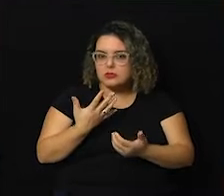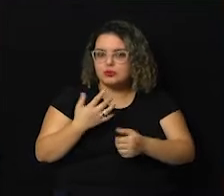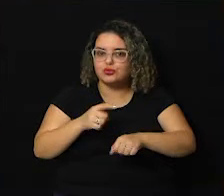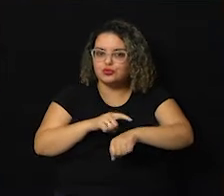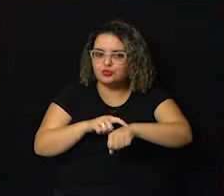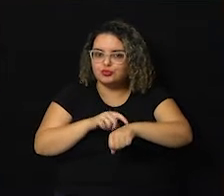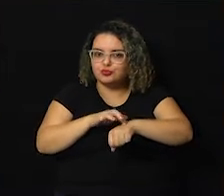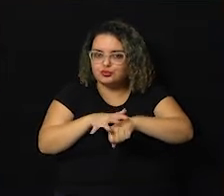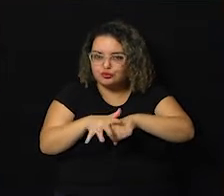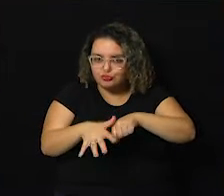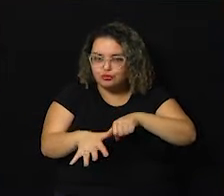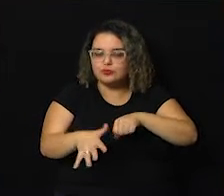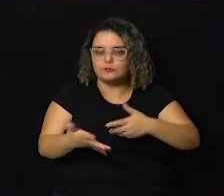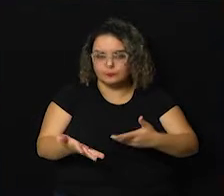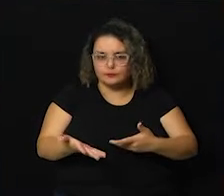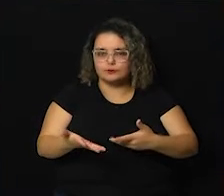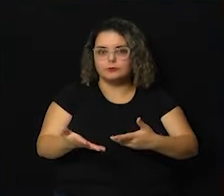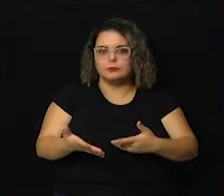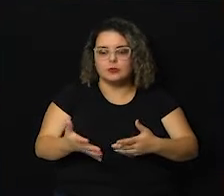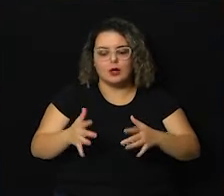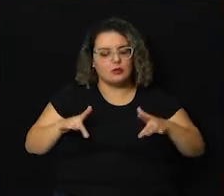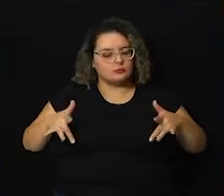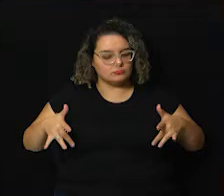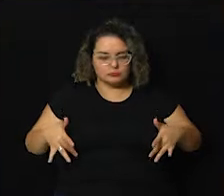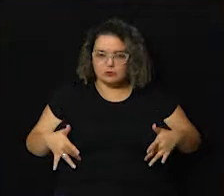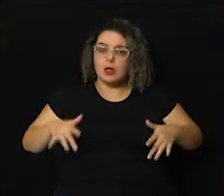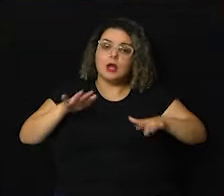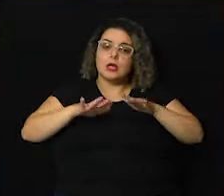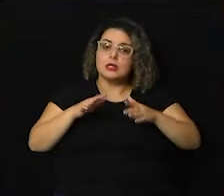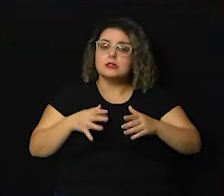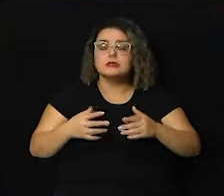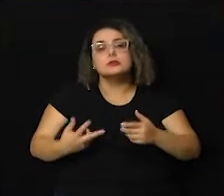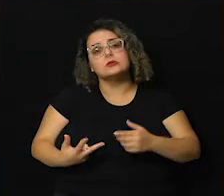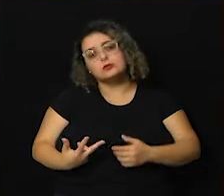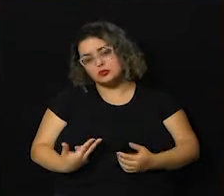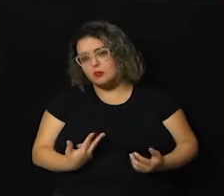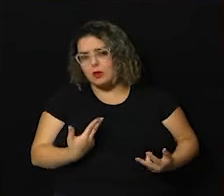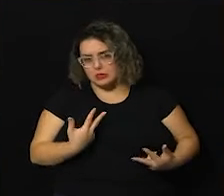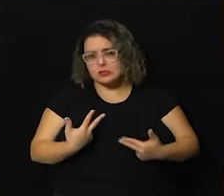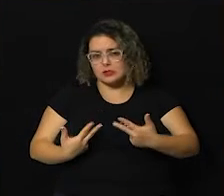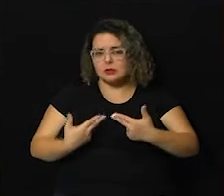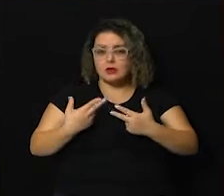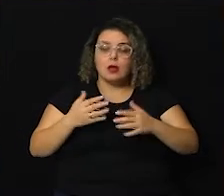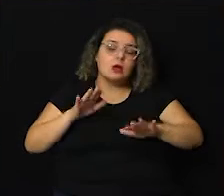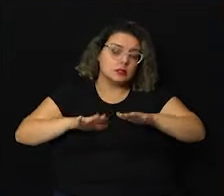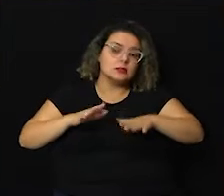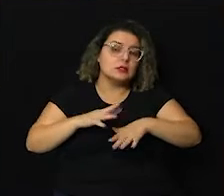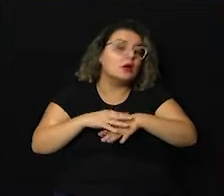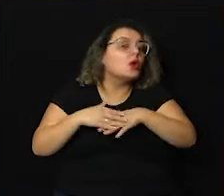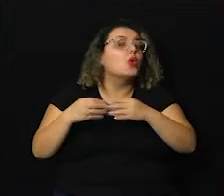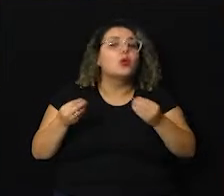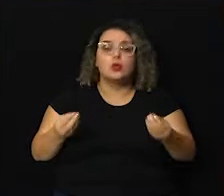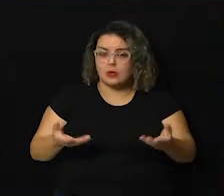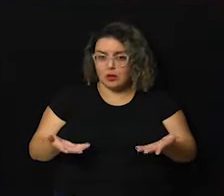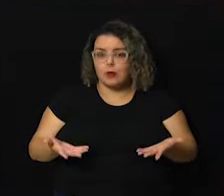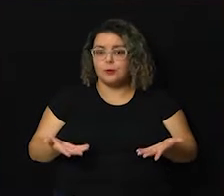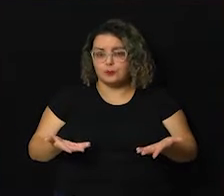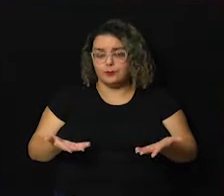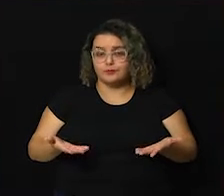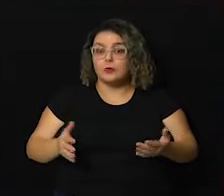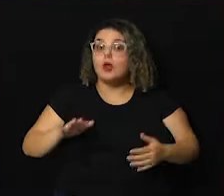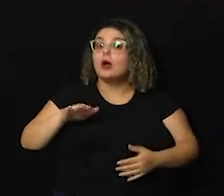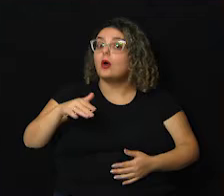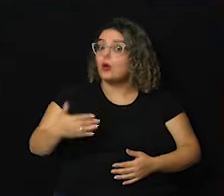está ainda inicial, restrito ao rim, aí uma cirurgia capaz de tratar e, muito provavelmente, curar o paciente.